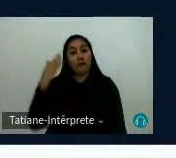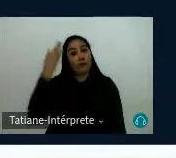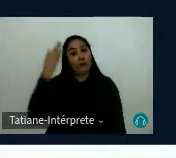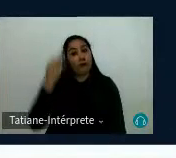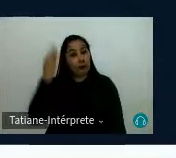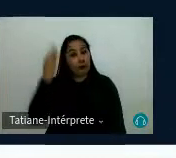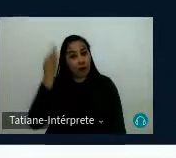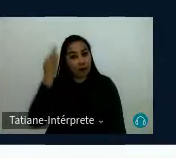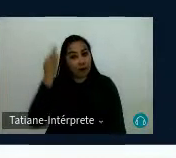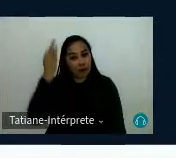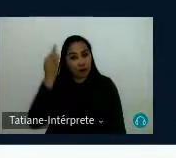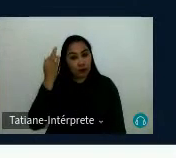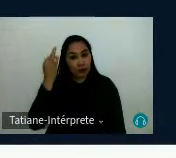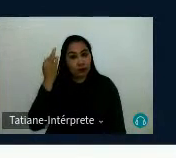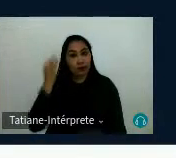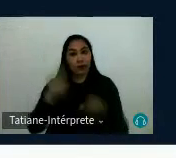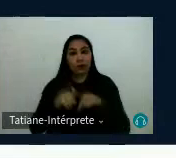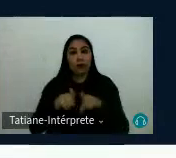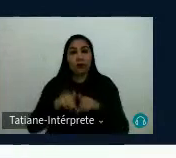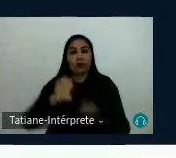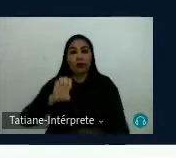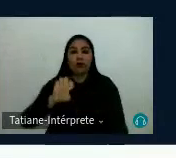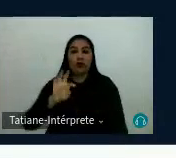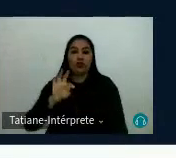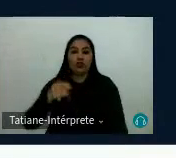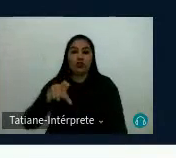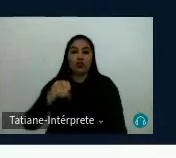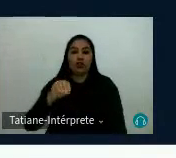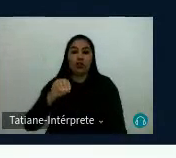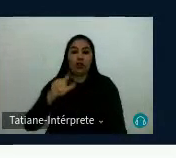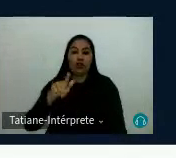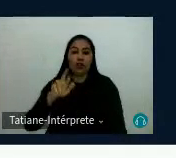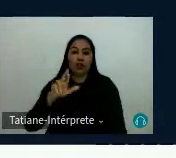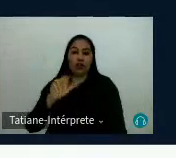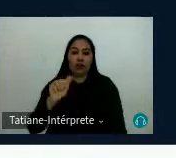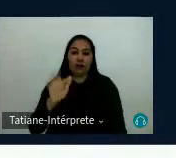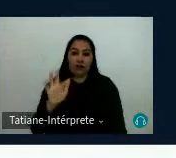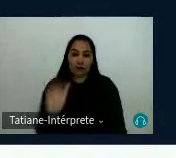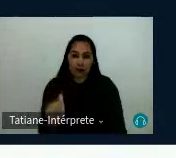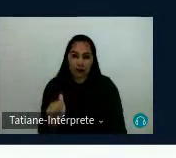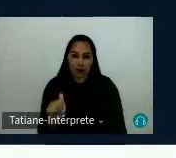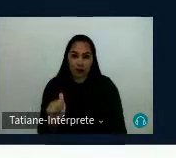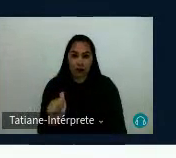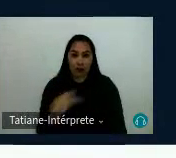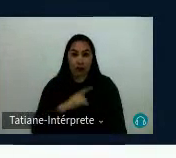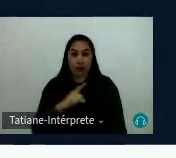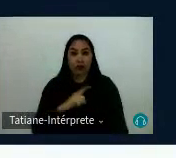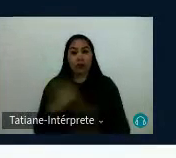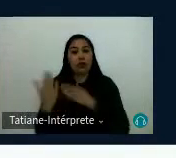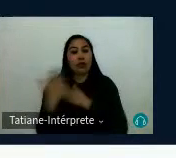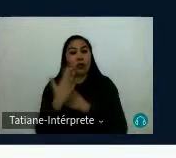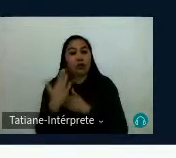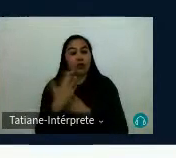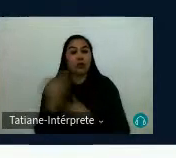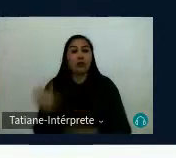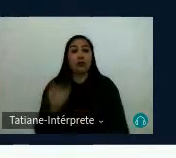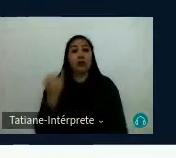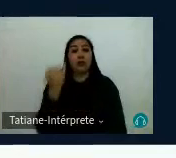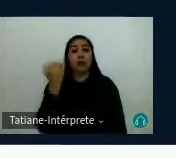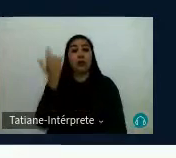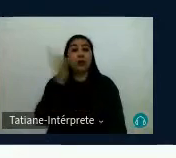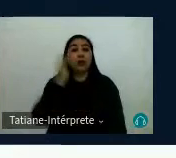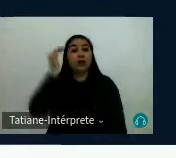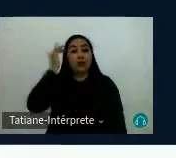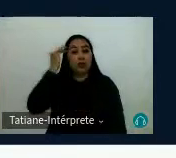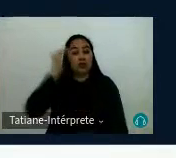e etnógrafa, né, que ela traz uma contribuição importante para a gente poder compreender as